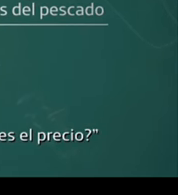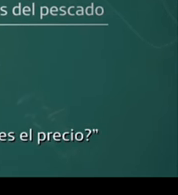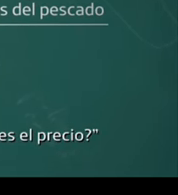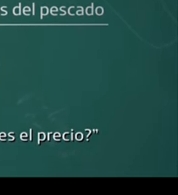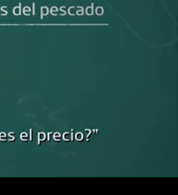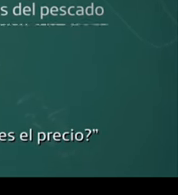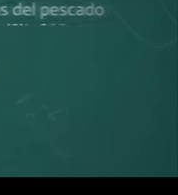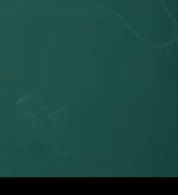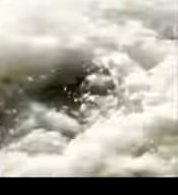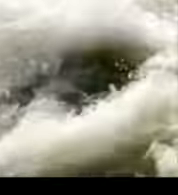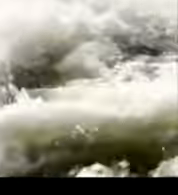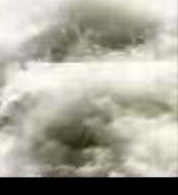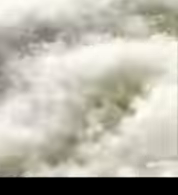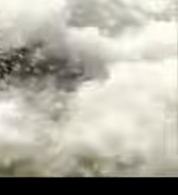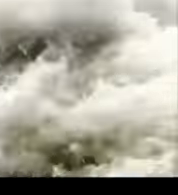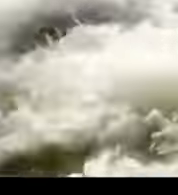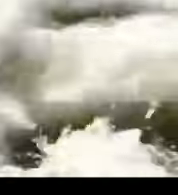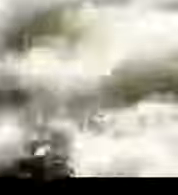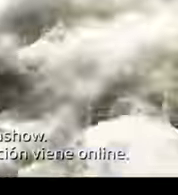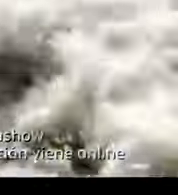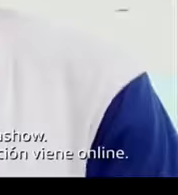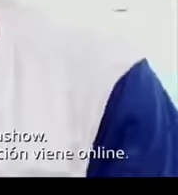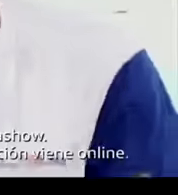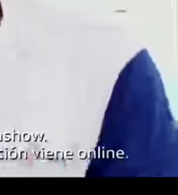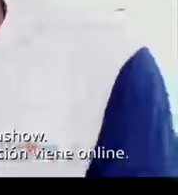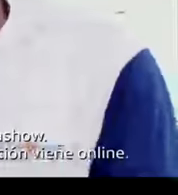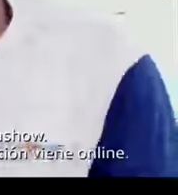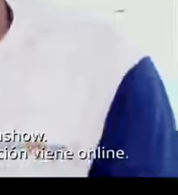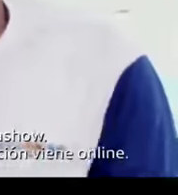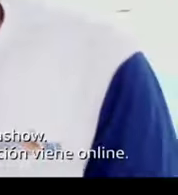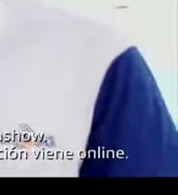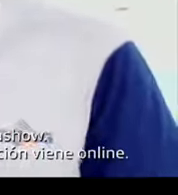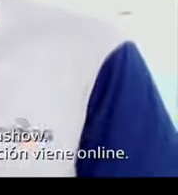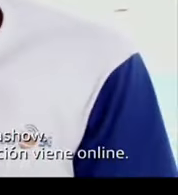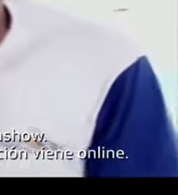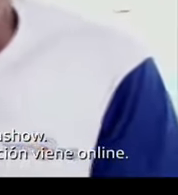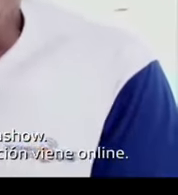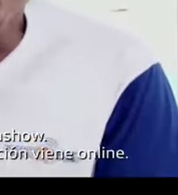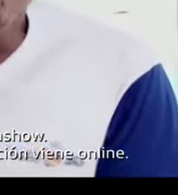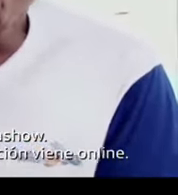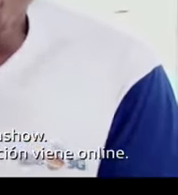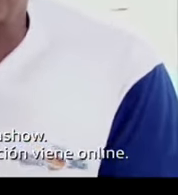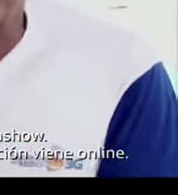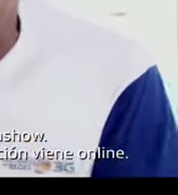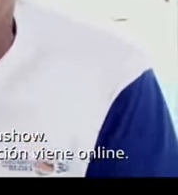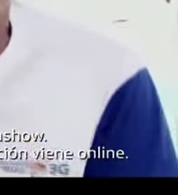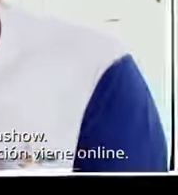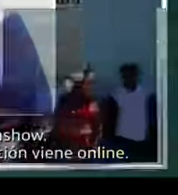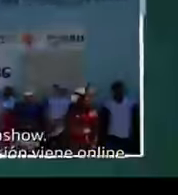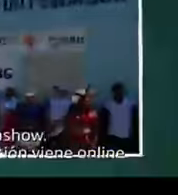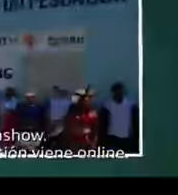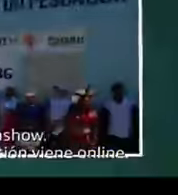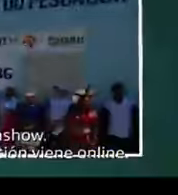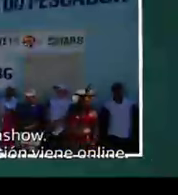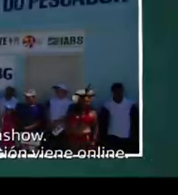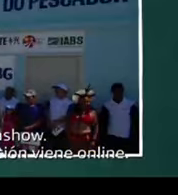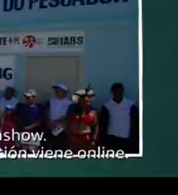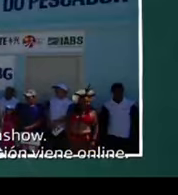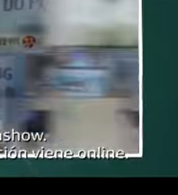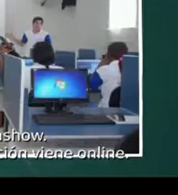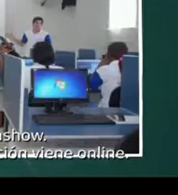algum comprador? Qual é o preço? Lá tem o portal, tem o Data Show. No horário da aula, abre-se o